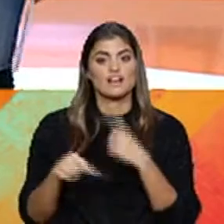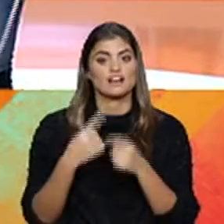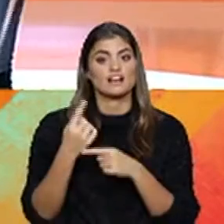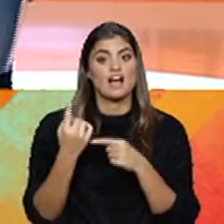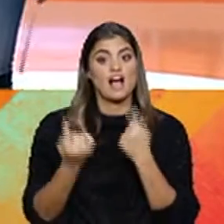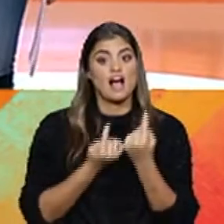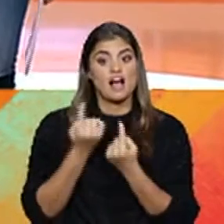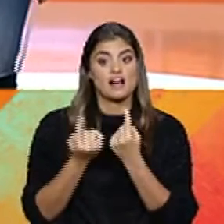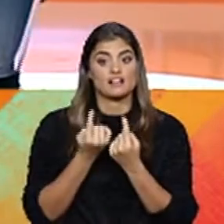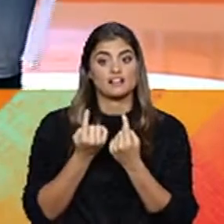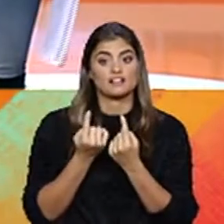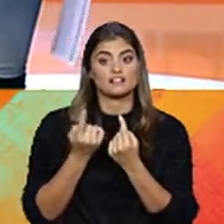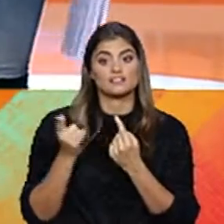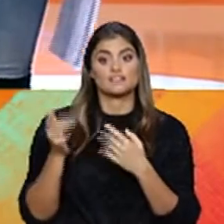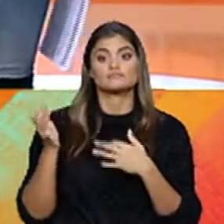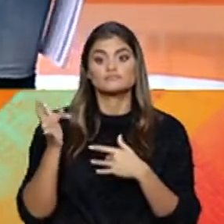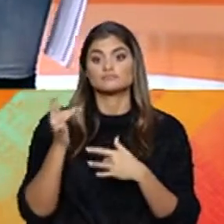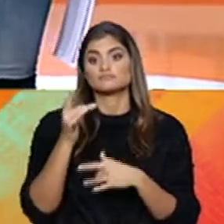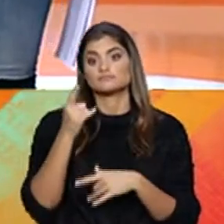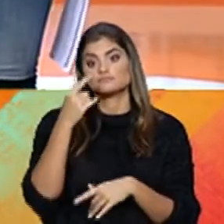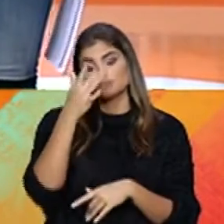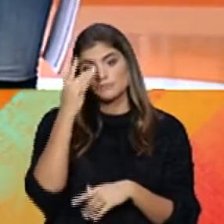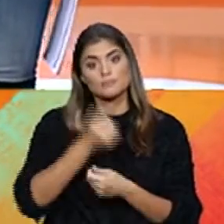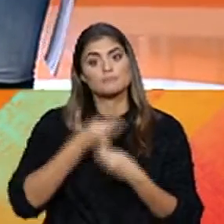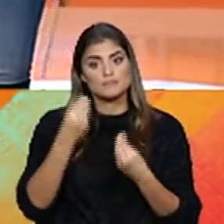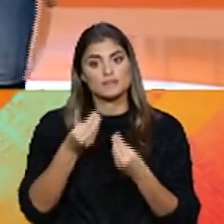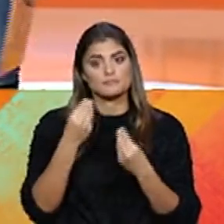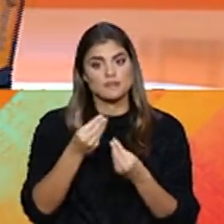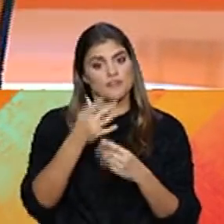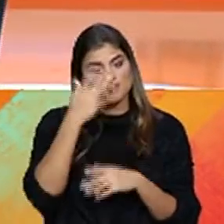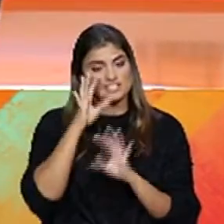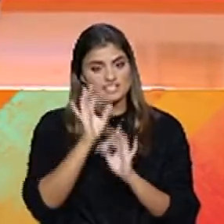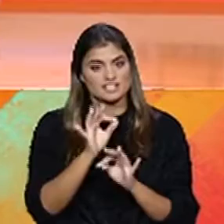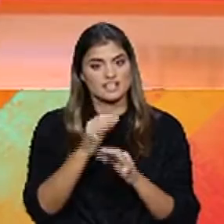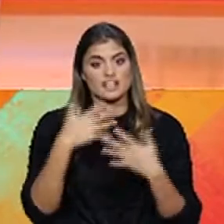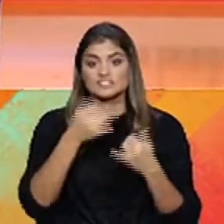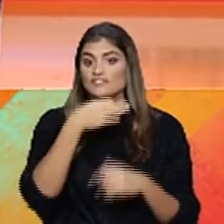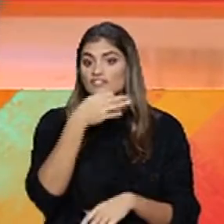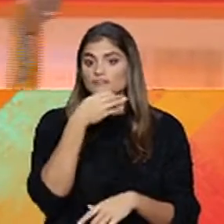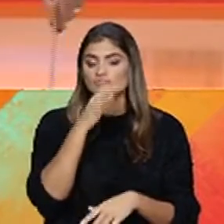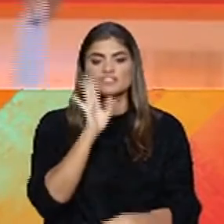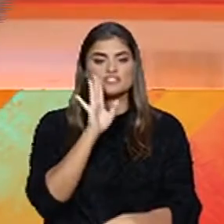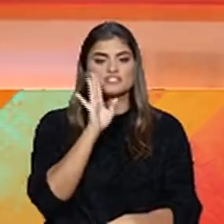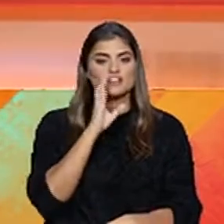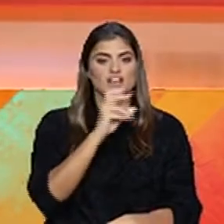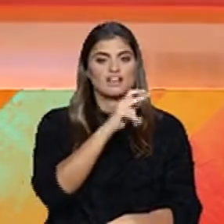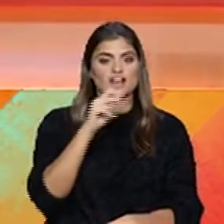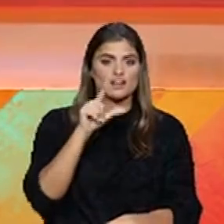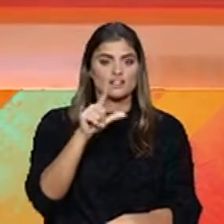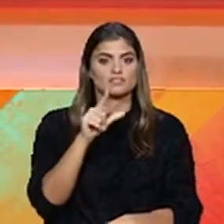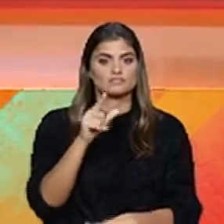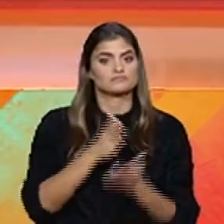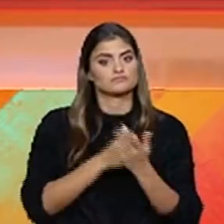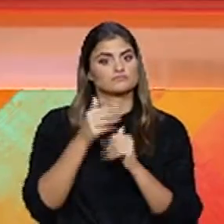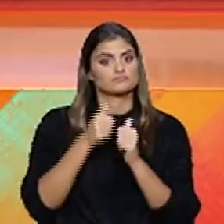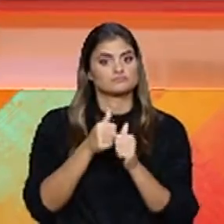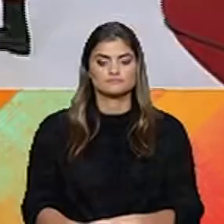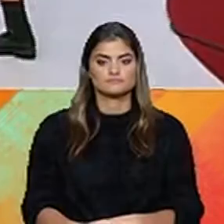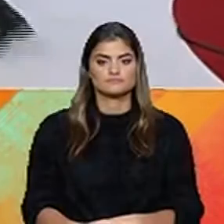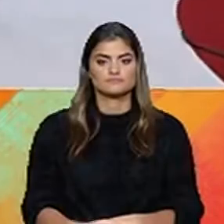o cartão bairro torna-se mais fácil Sim já falamos já falamos aqui já Carol continuar conosco